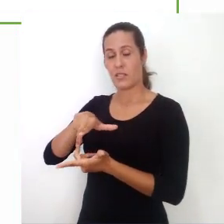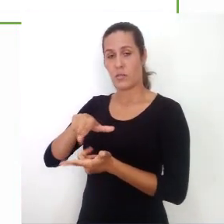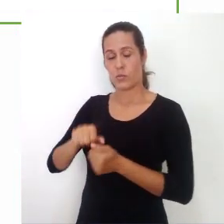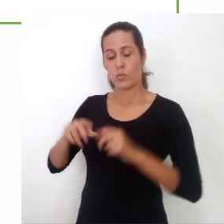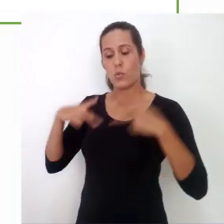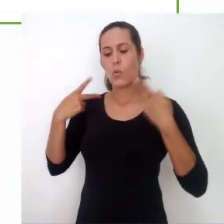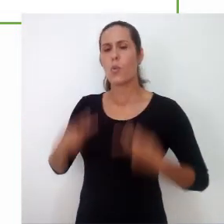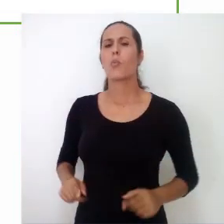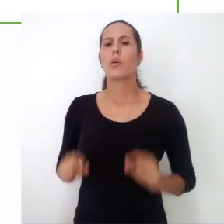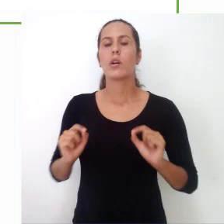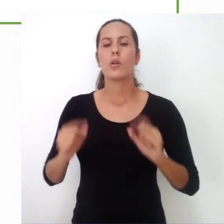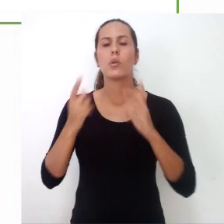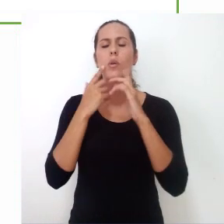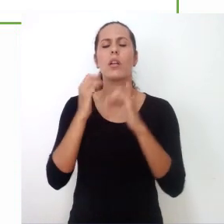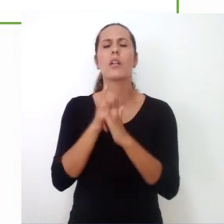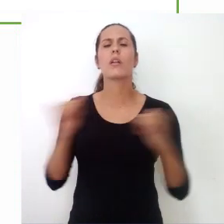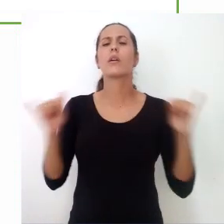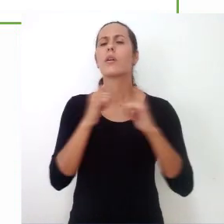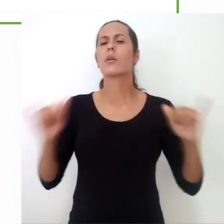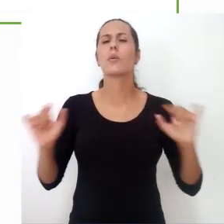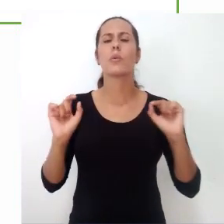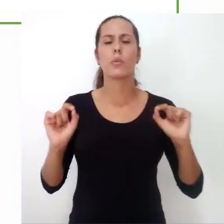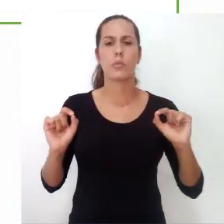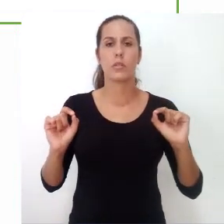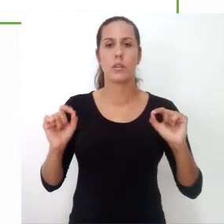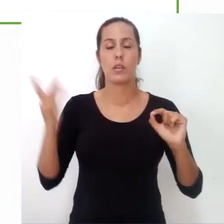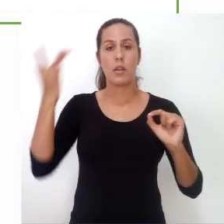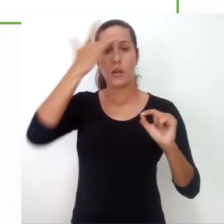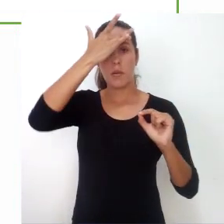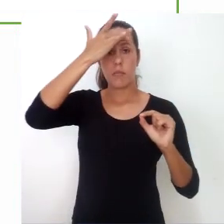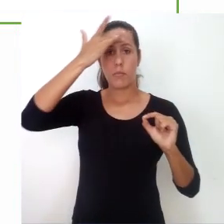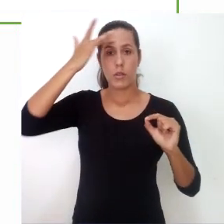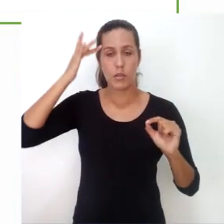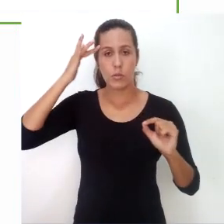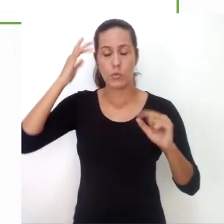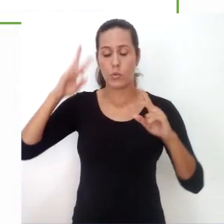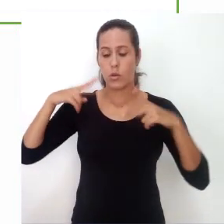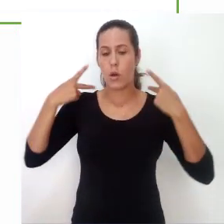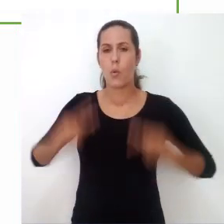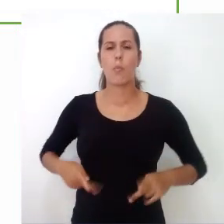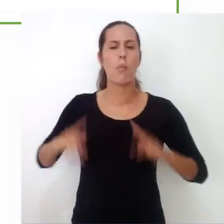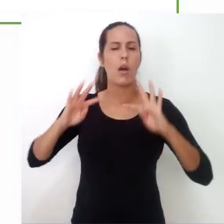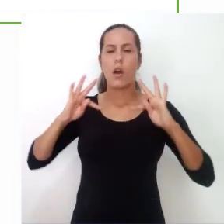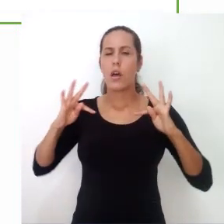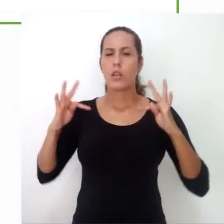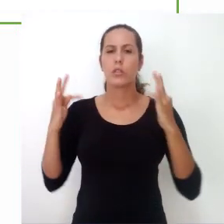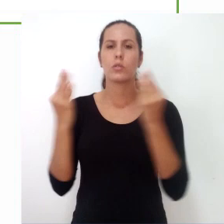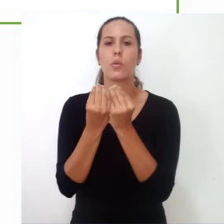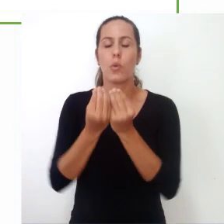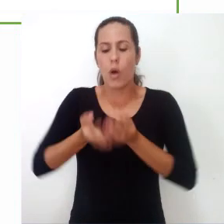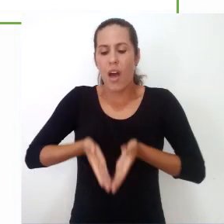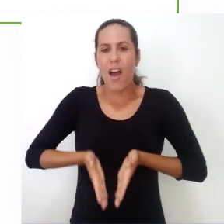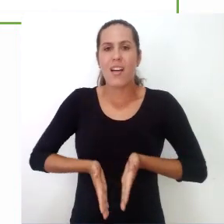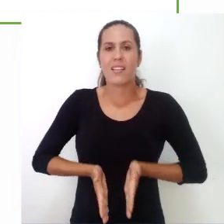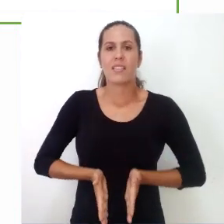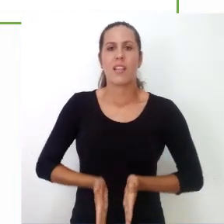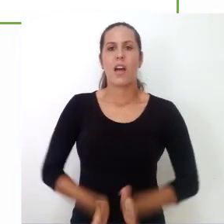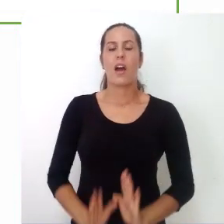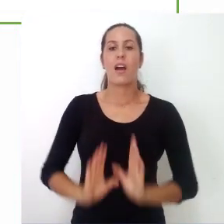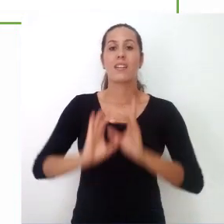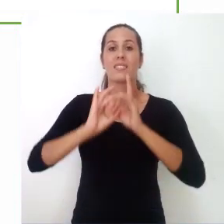esse documento proclama a seguinte questão: todos os seres humanos nascem livres e iguais